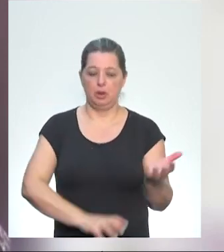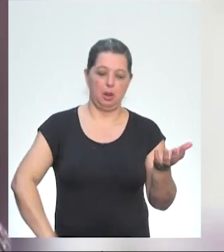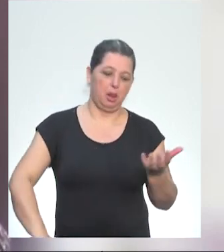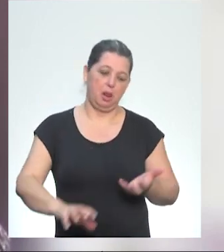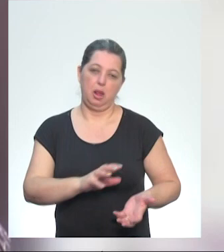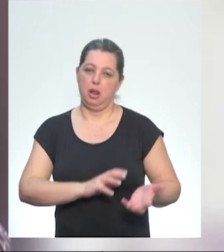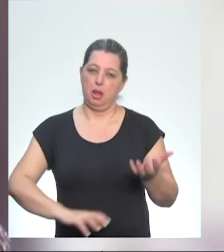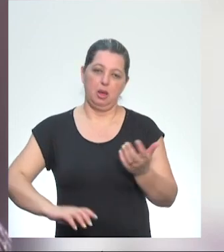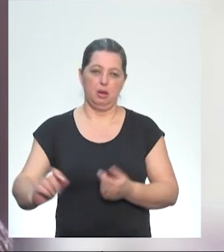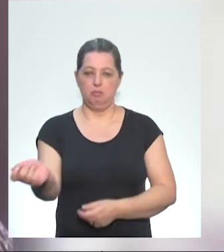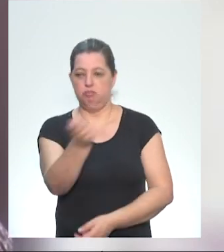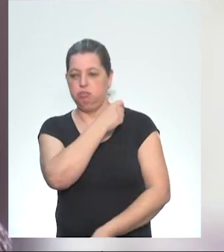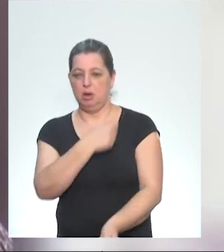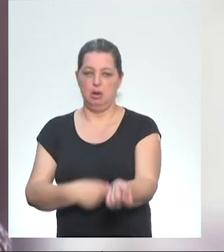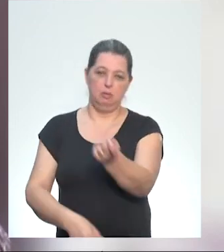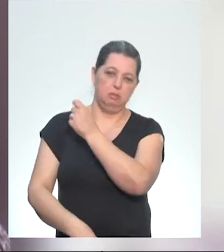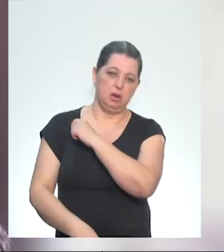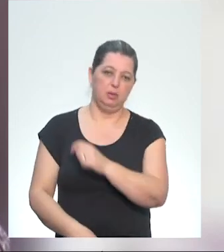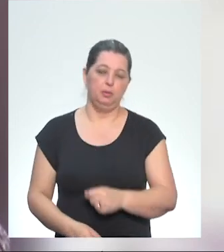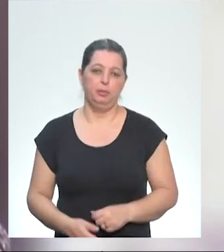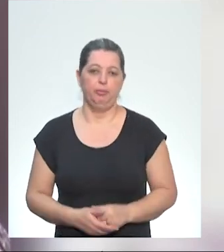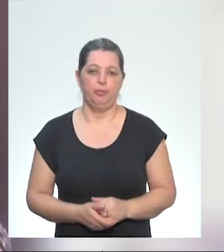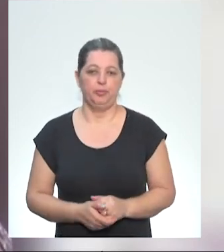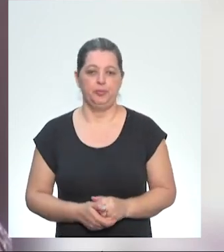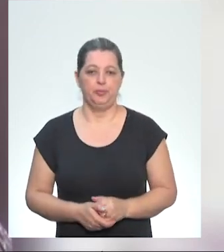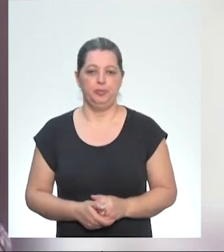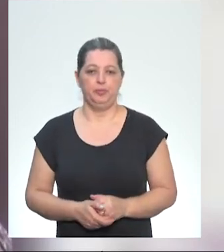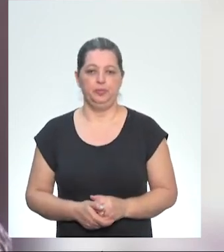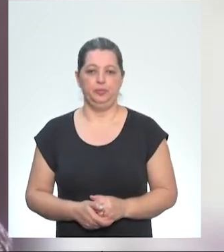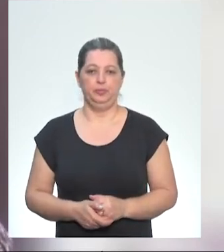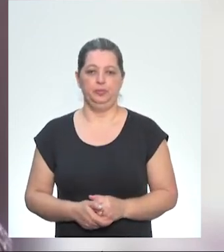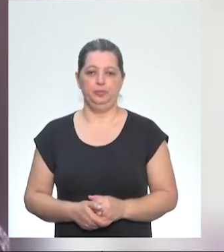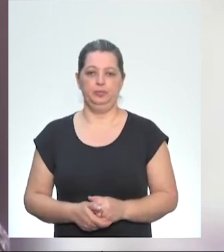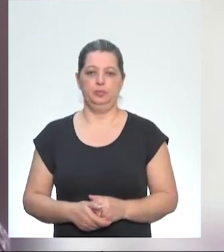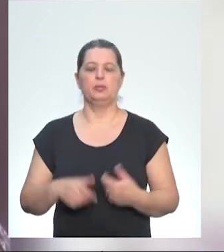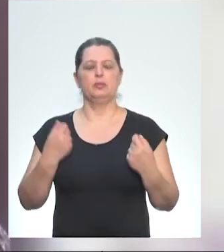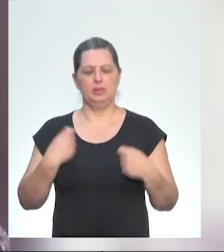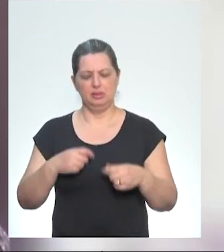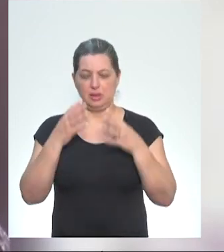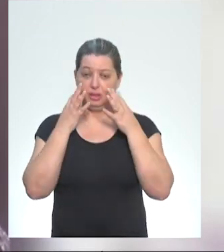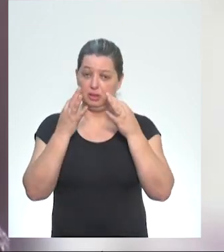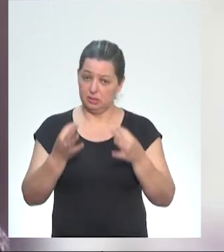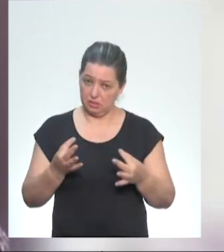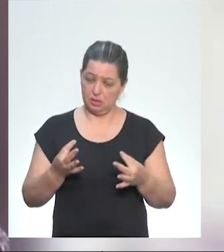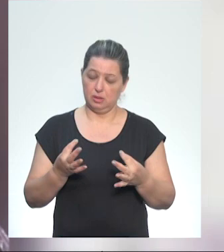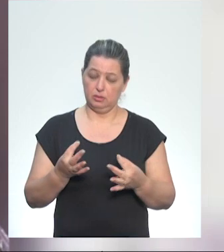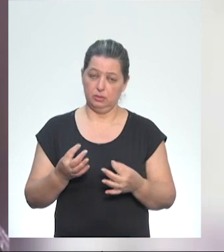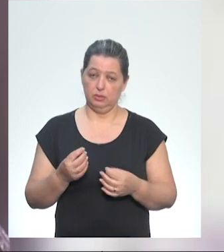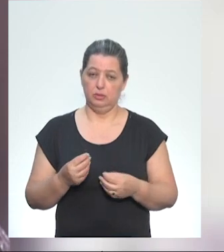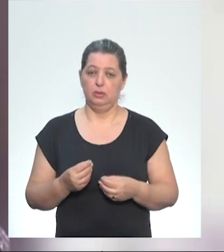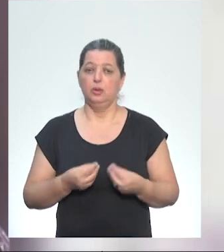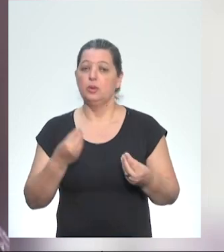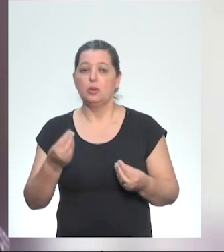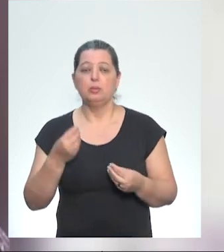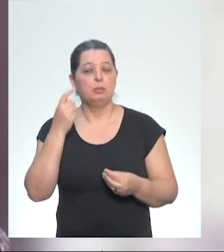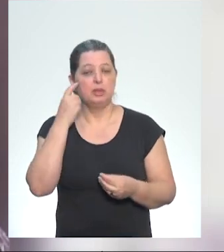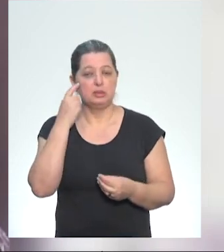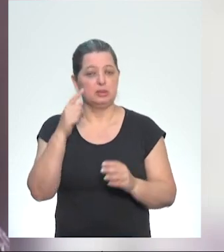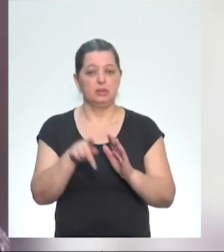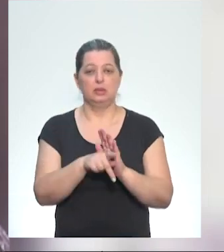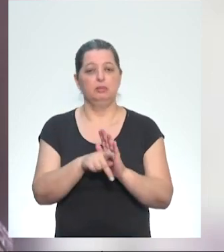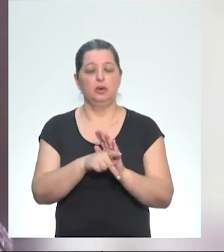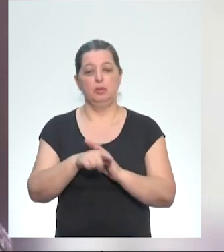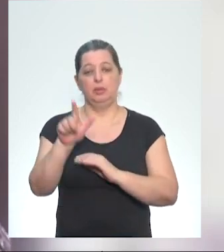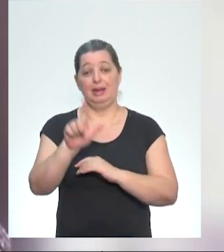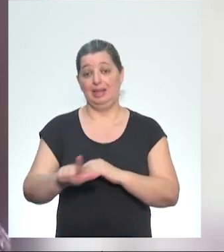Chibata, por exemplo, dá aí um alento, dá uma atenção. Quando a gente vai pensar na literatura, né? A gente tem